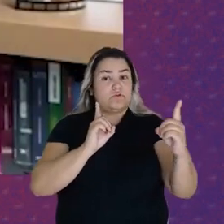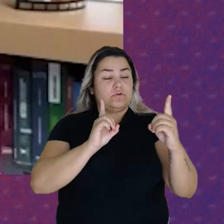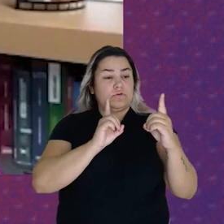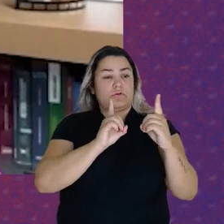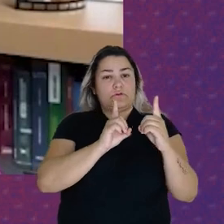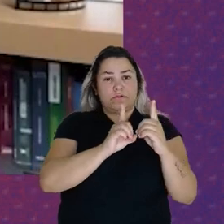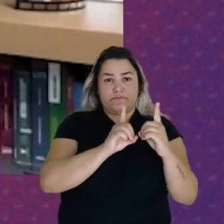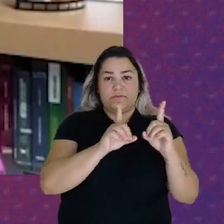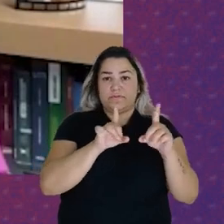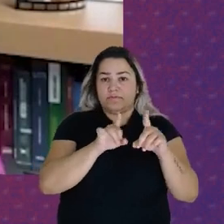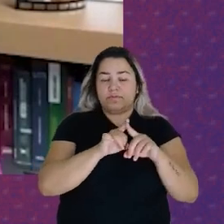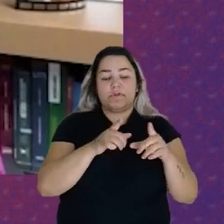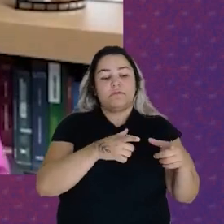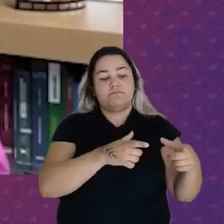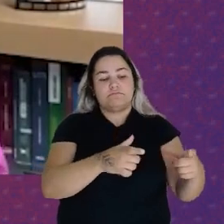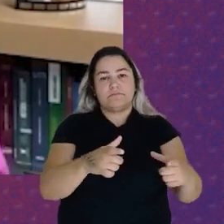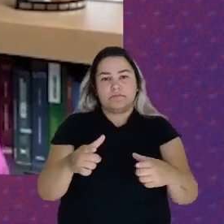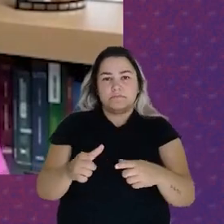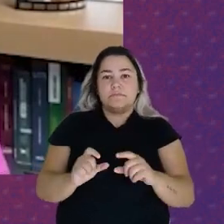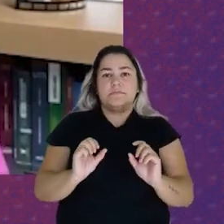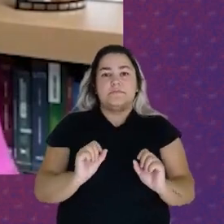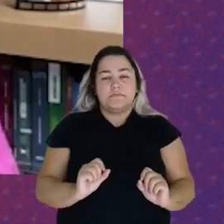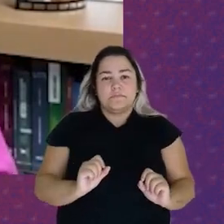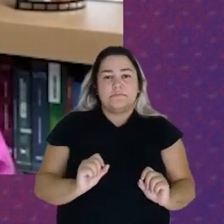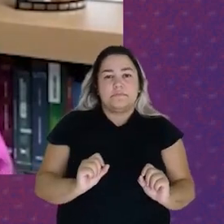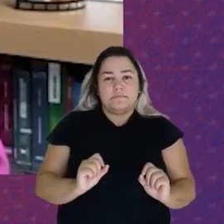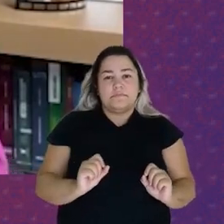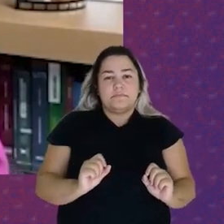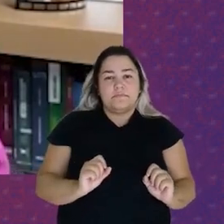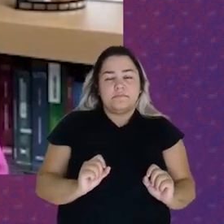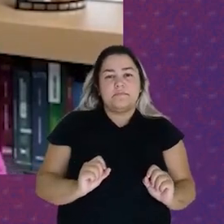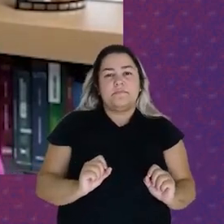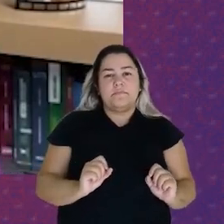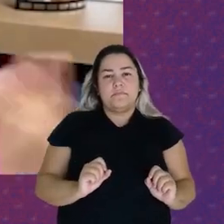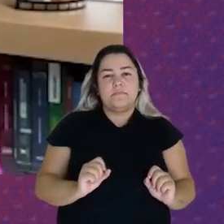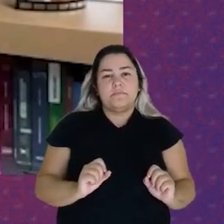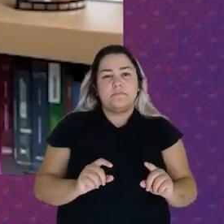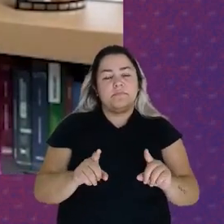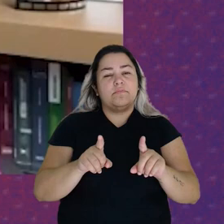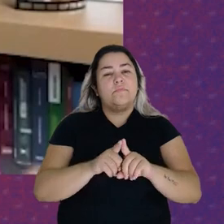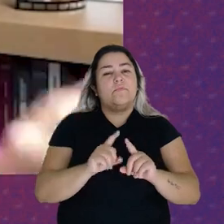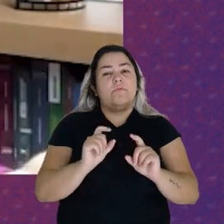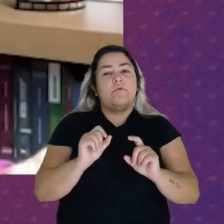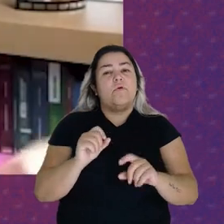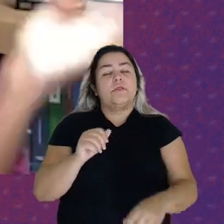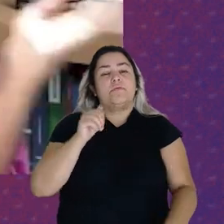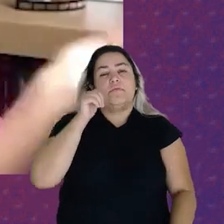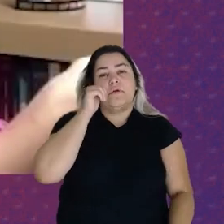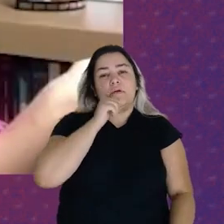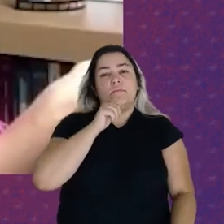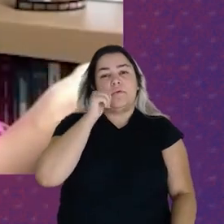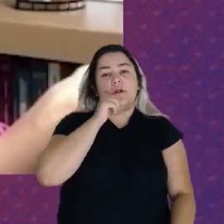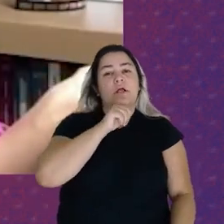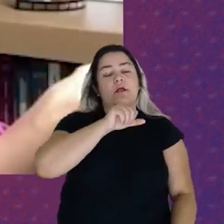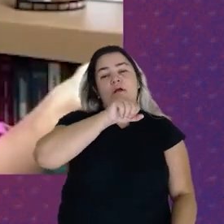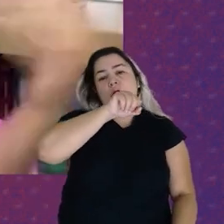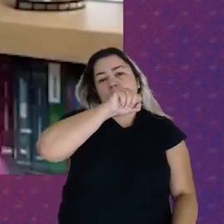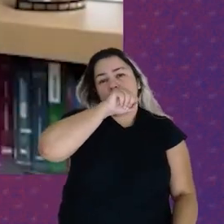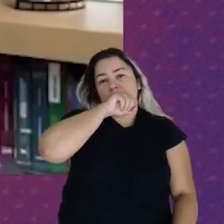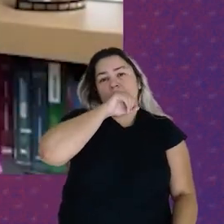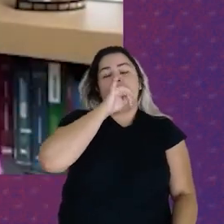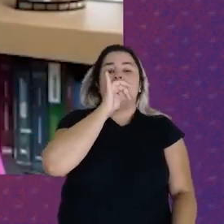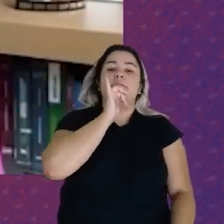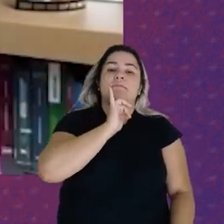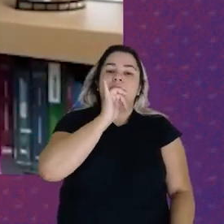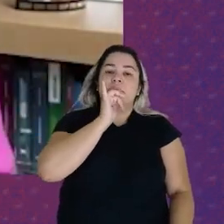os espaços, ele é subtraído quando uma mulher é mãe, para dar um exemplo,